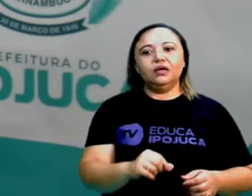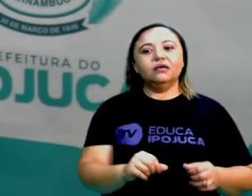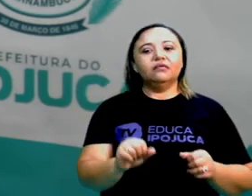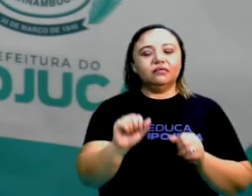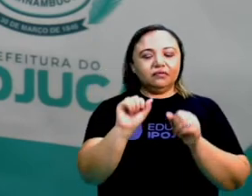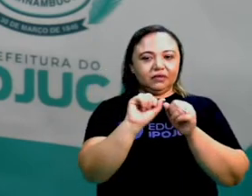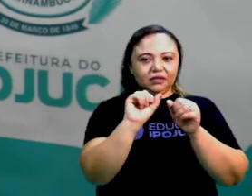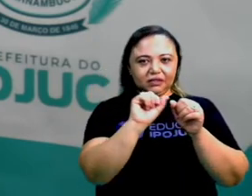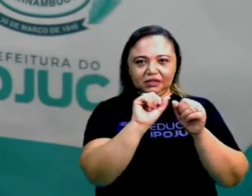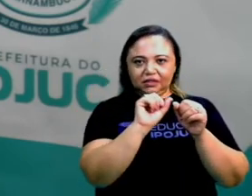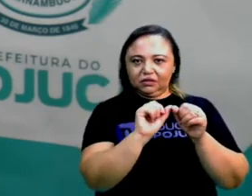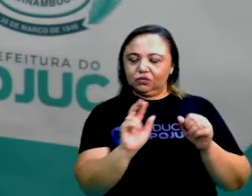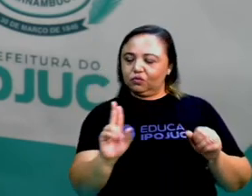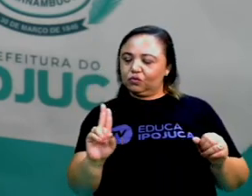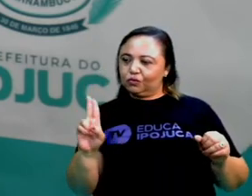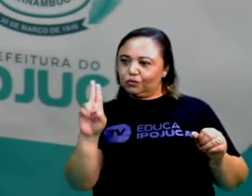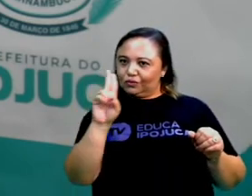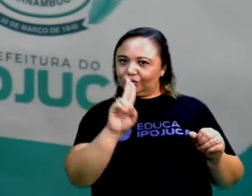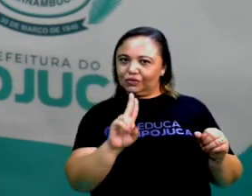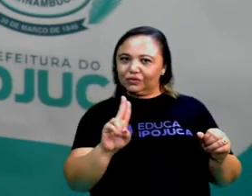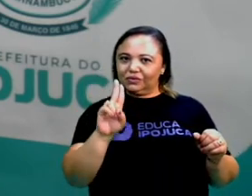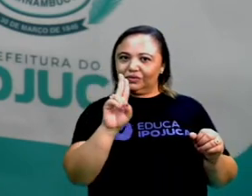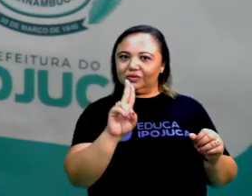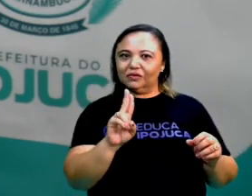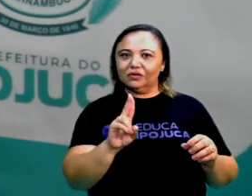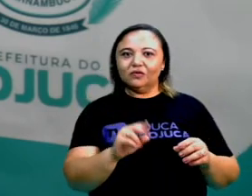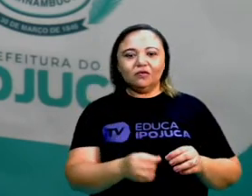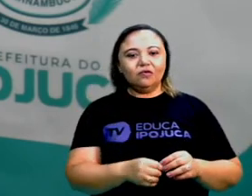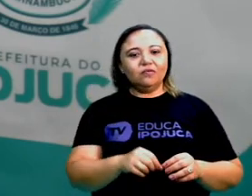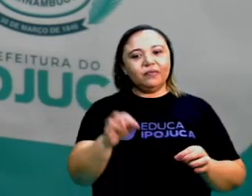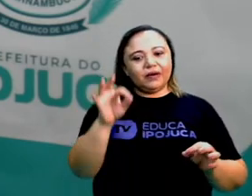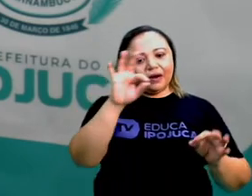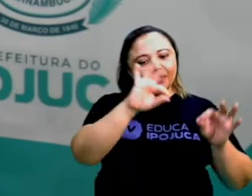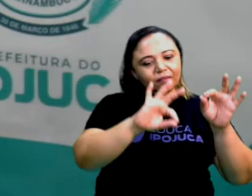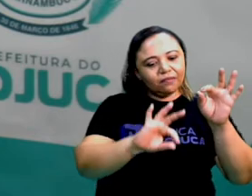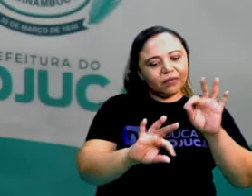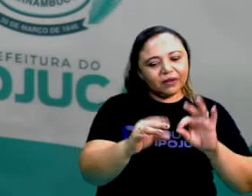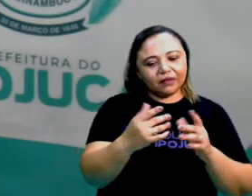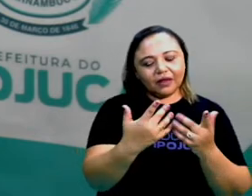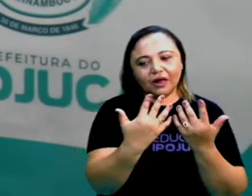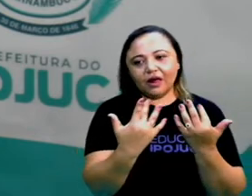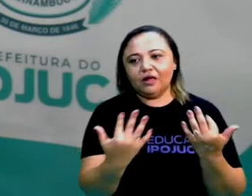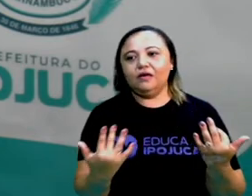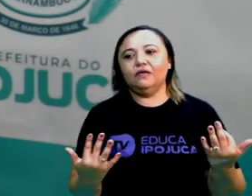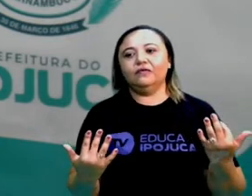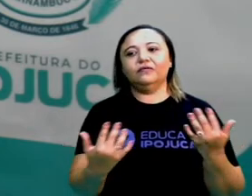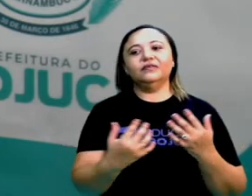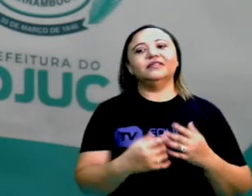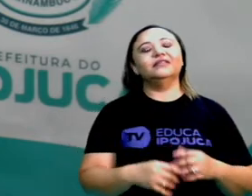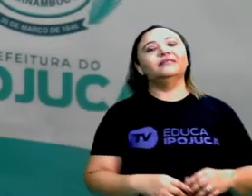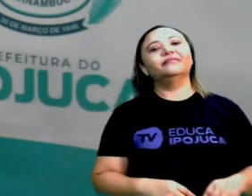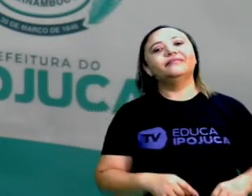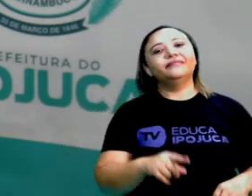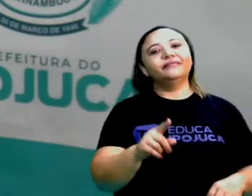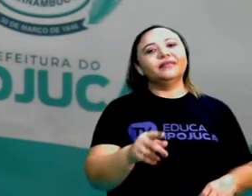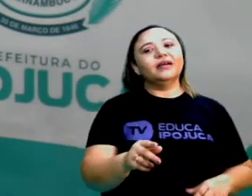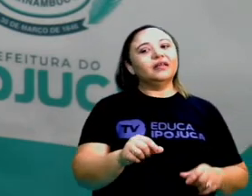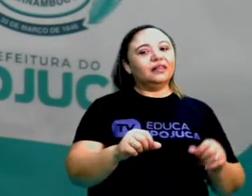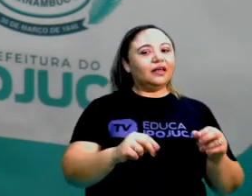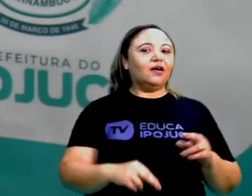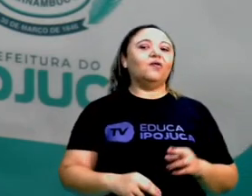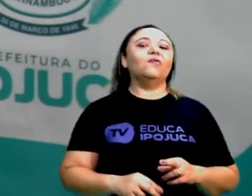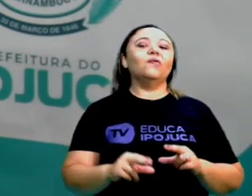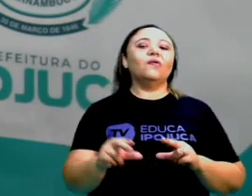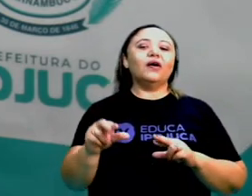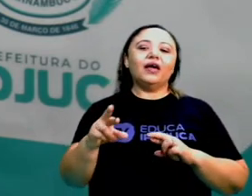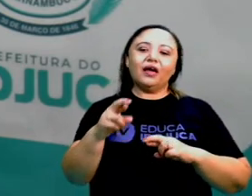jardim e ali cultivar tanto coentro como alface, tudo naquela garrafa PET. Então a gente está reutilizando